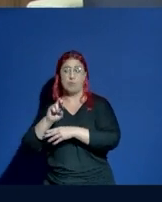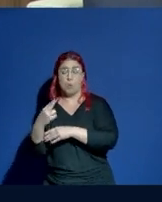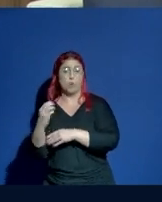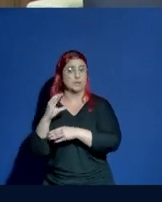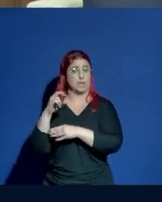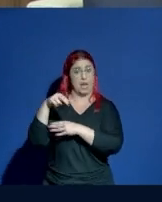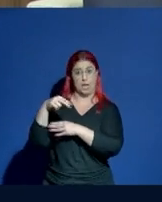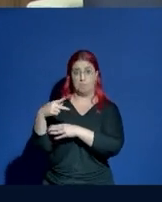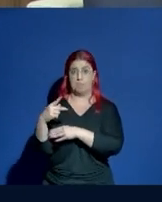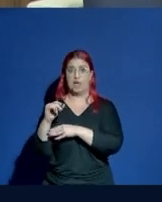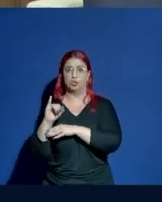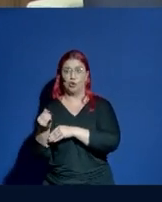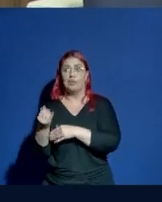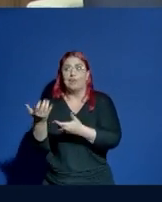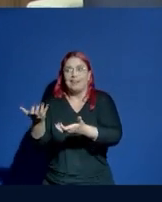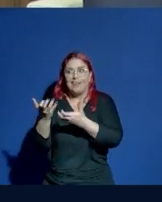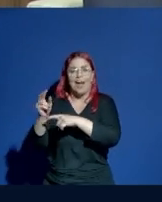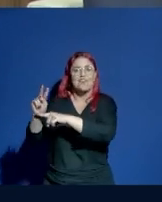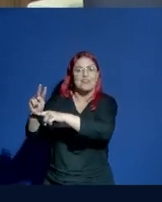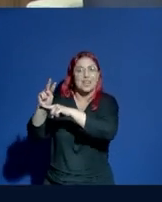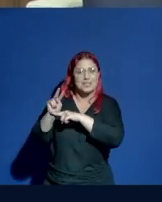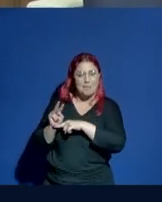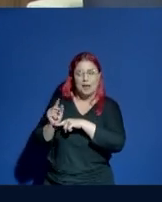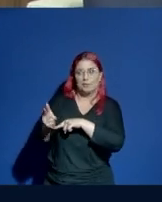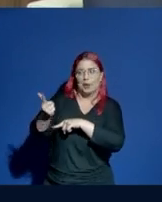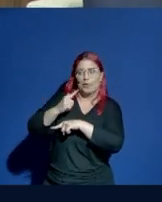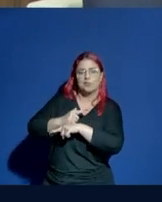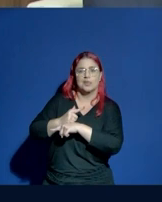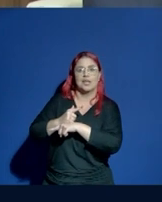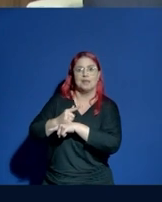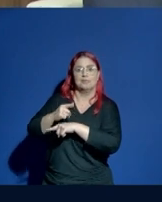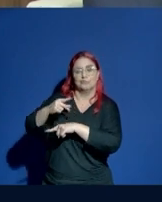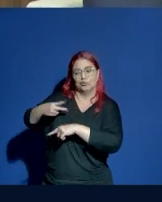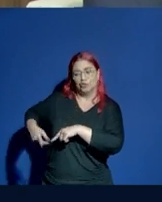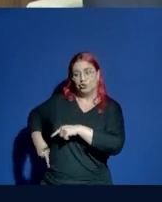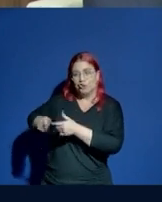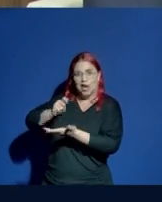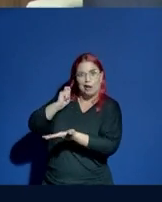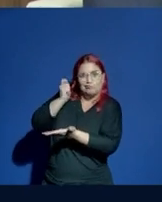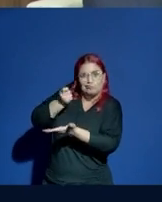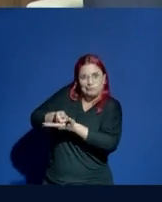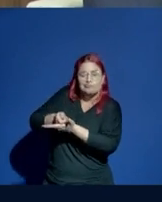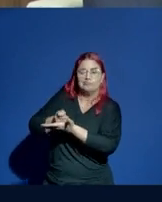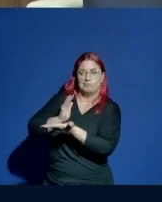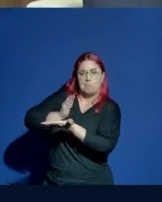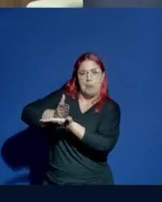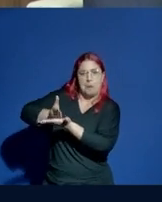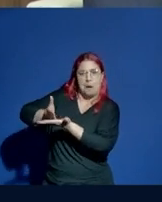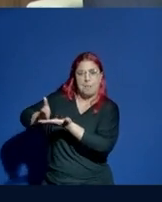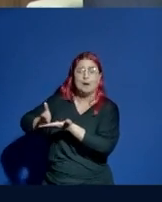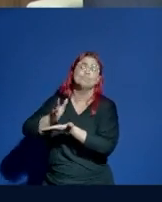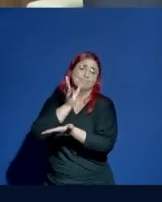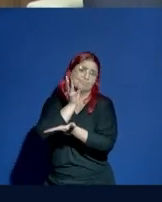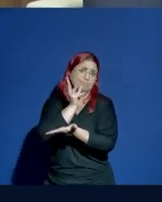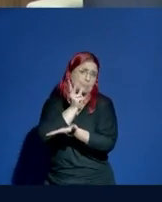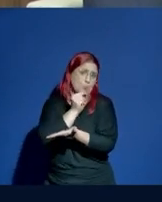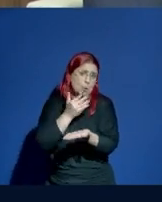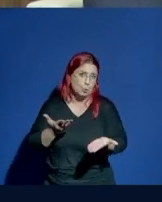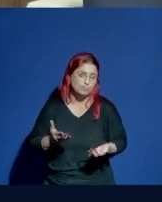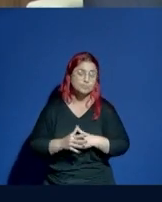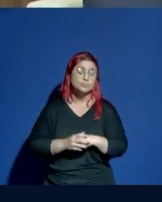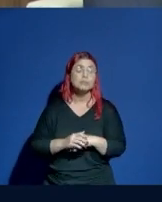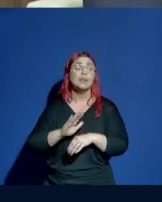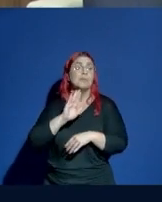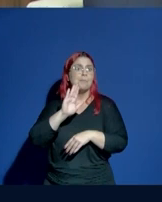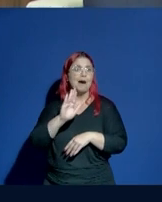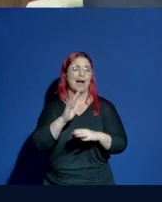ele busca o financiamento iniciando com recurso próprio e isso demorou um pouquinho mais mas